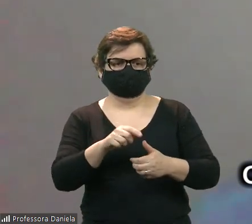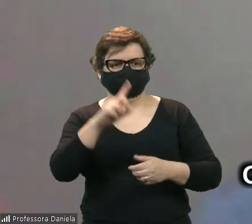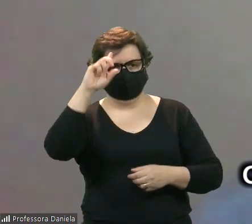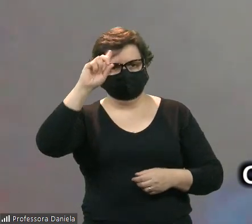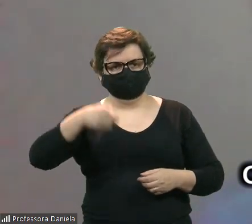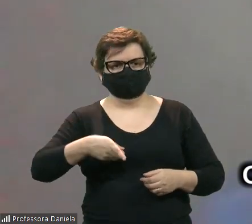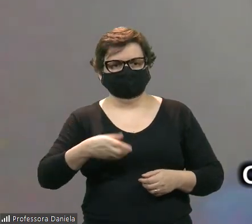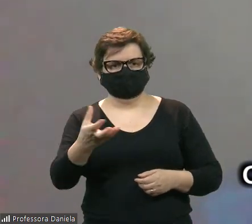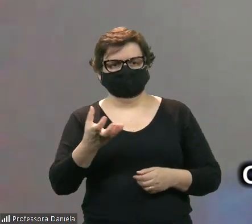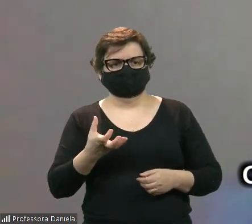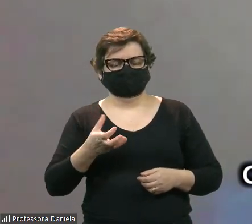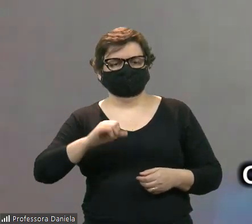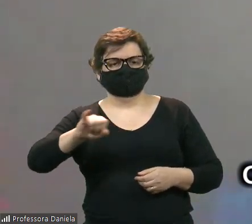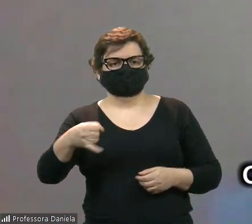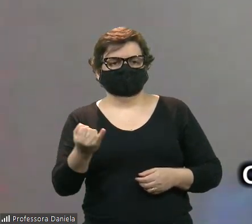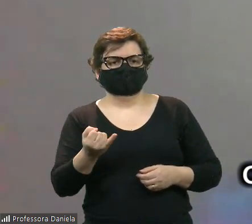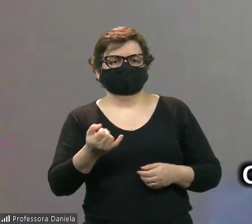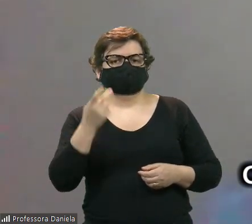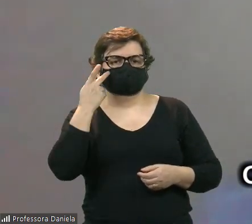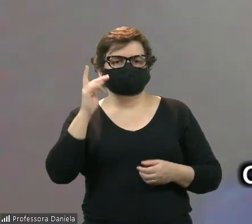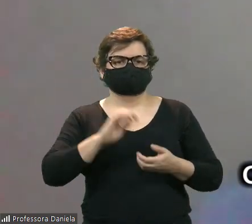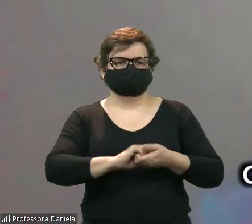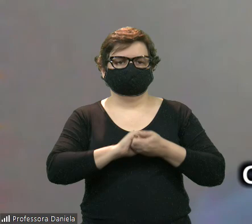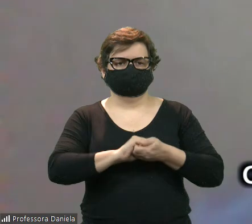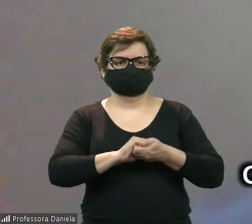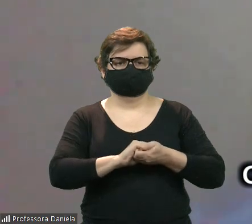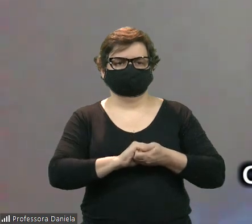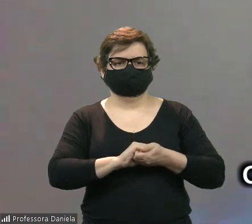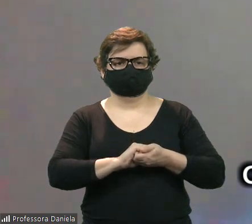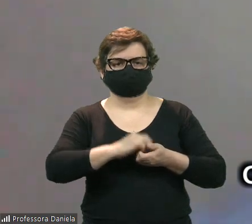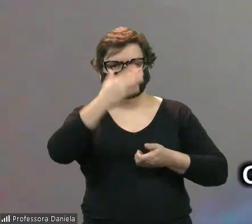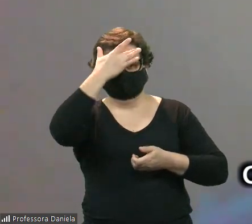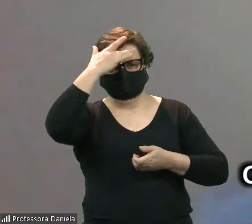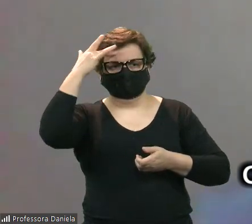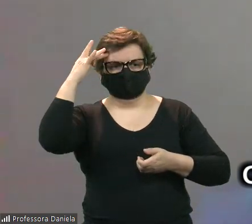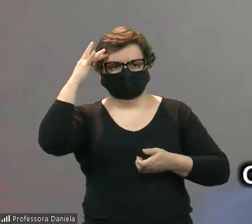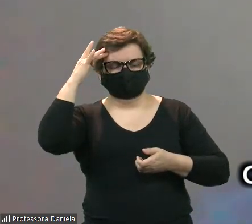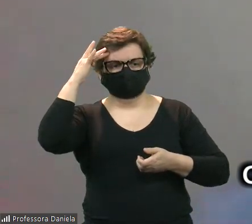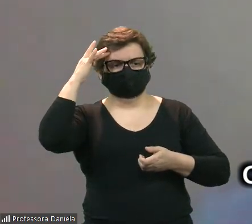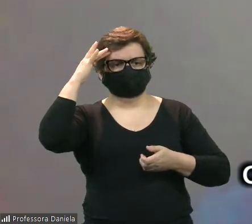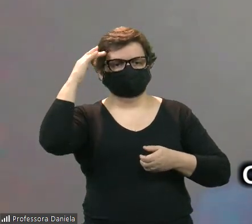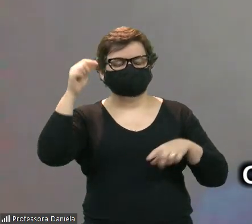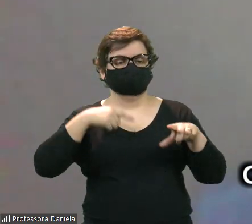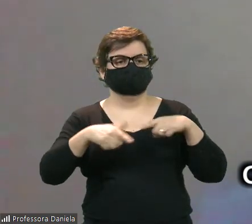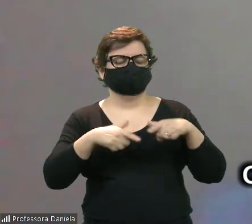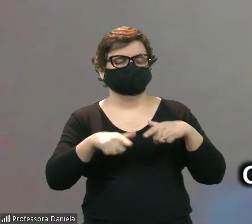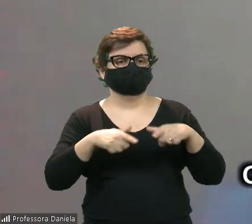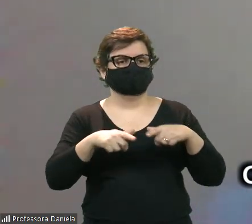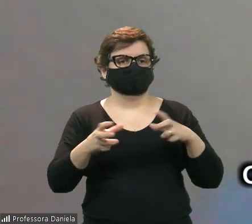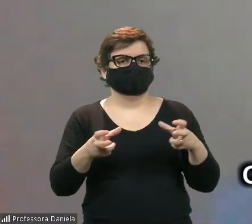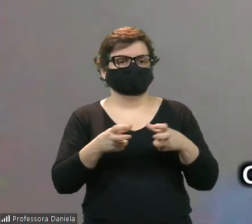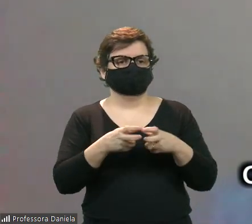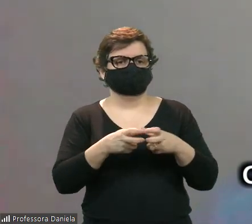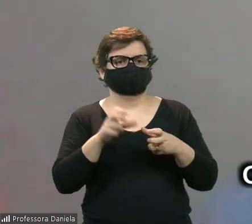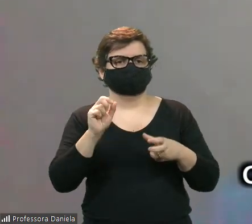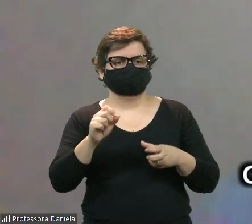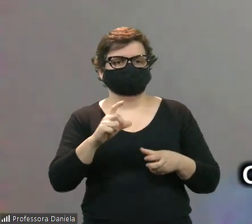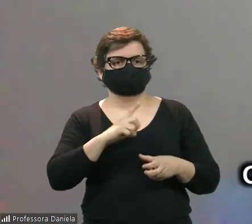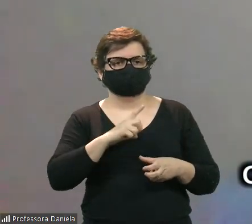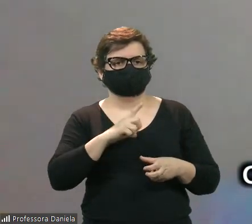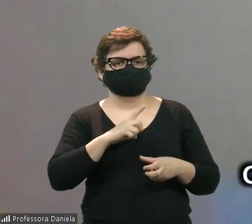momento, presidente, para cumprimentar os funcionários da casa, dessa Casa de Leis, que tiveram aí...